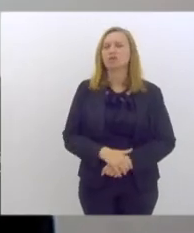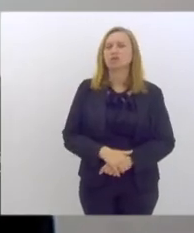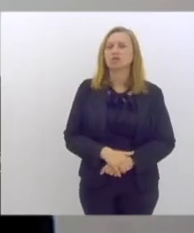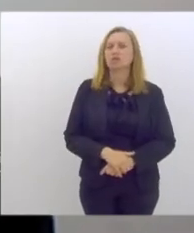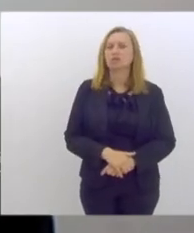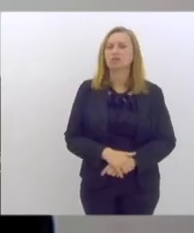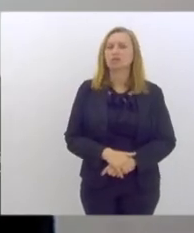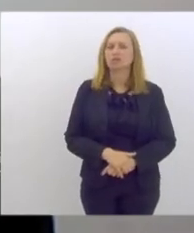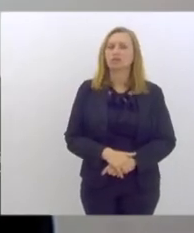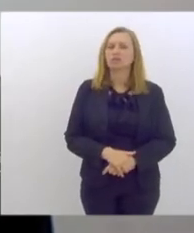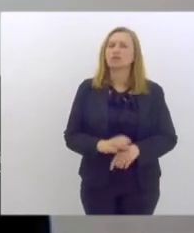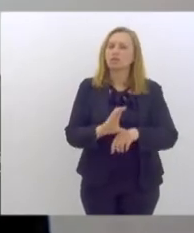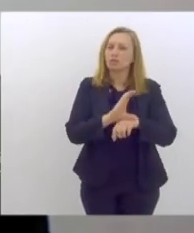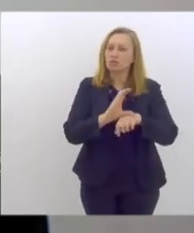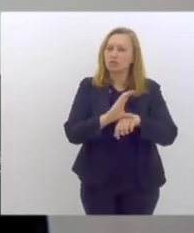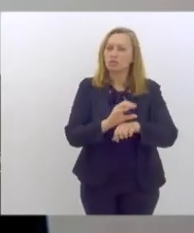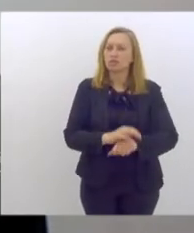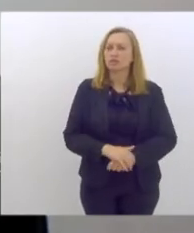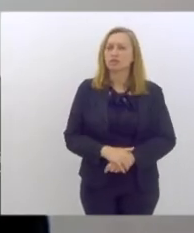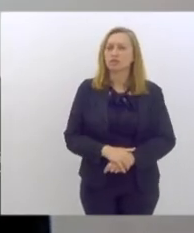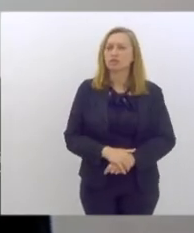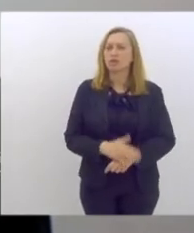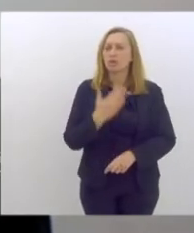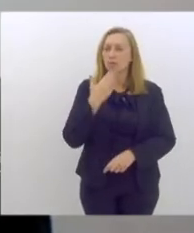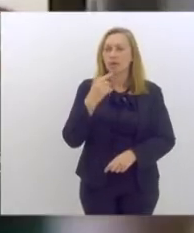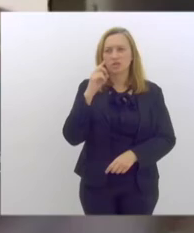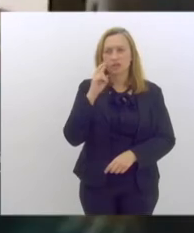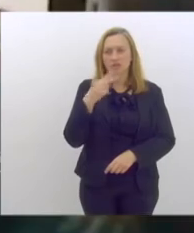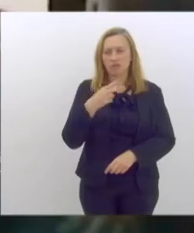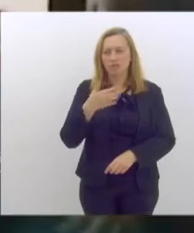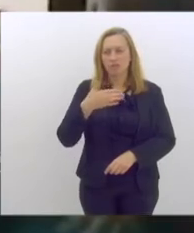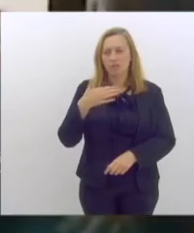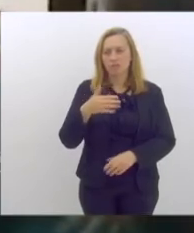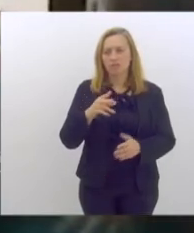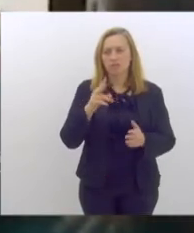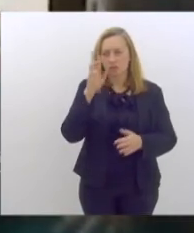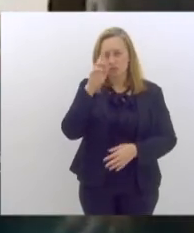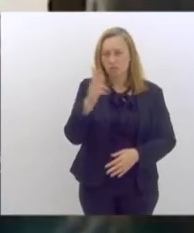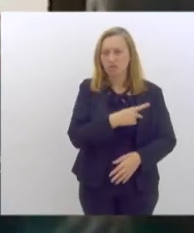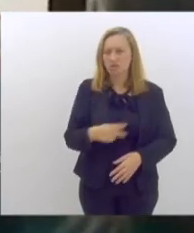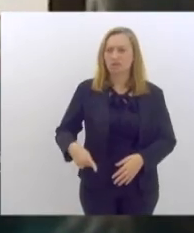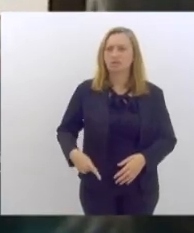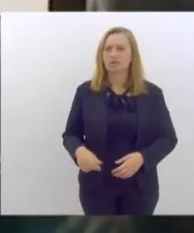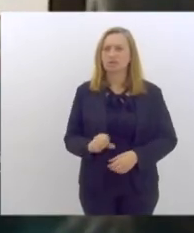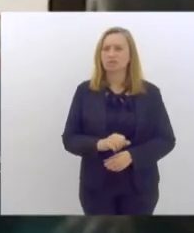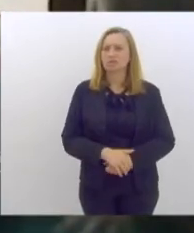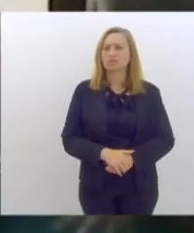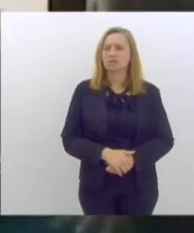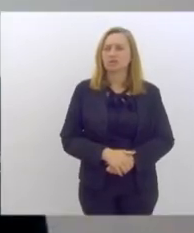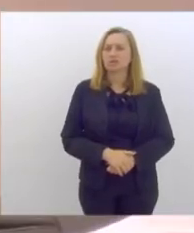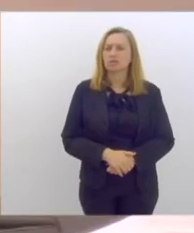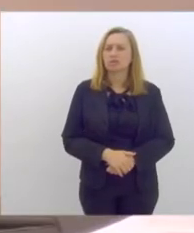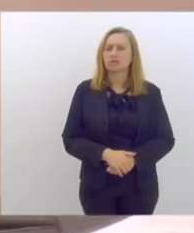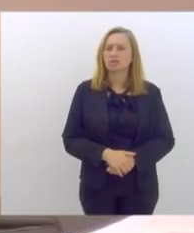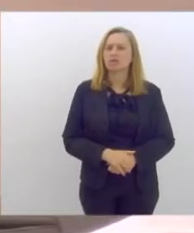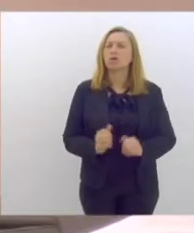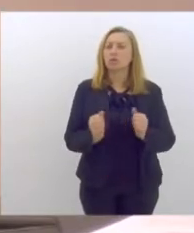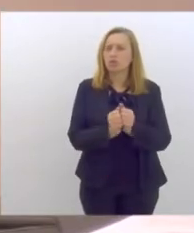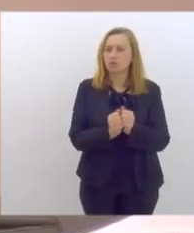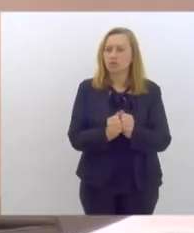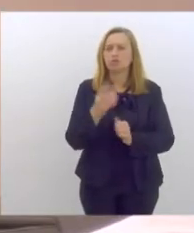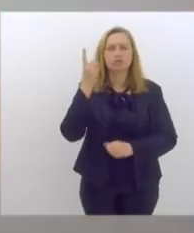parecer é pela constitucionalidade Vista o seu presidente a a vista